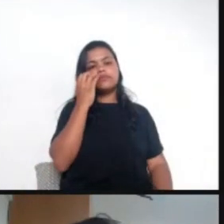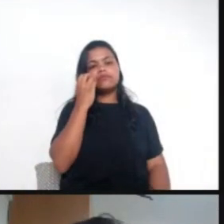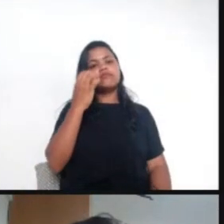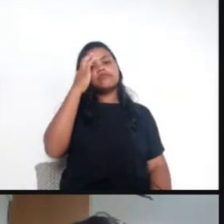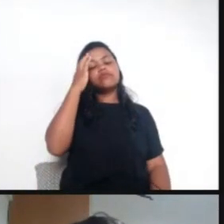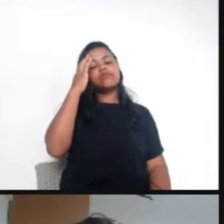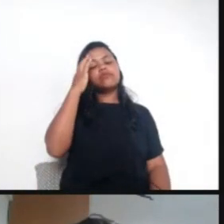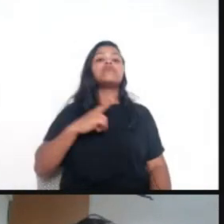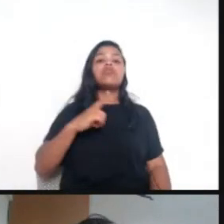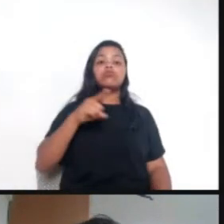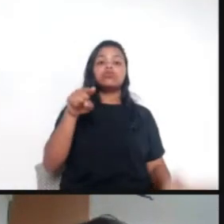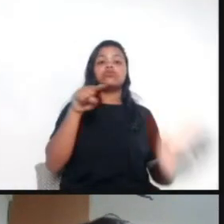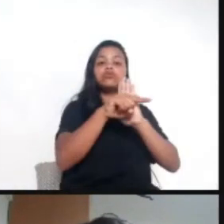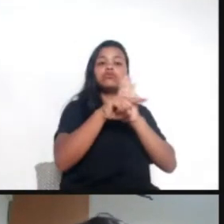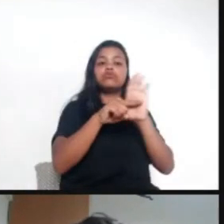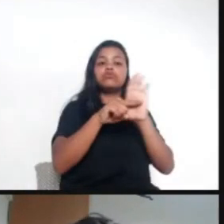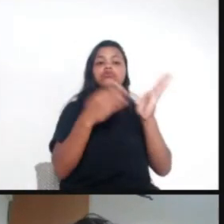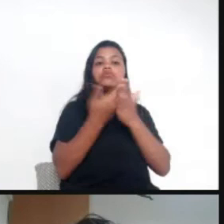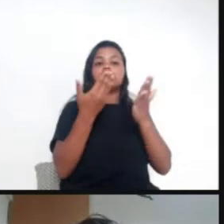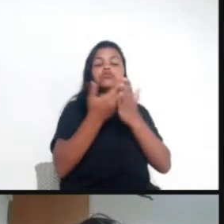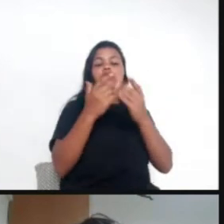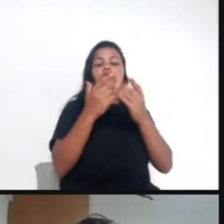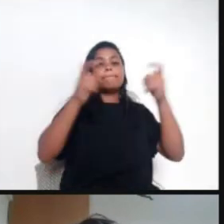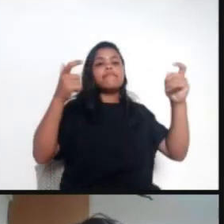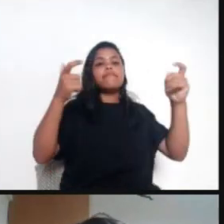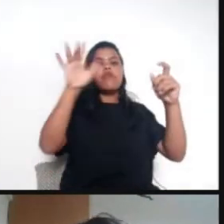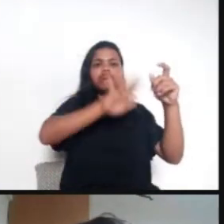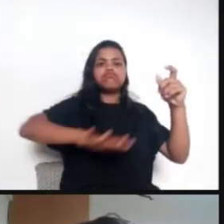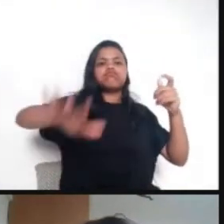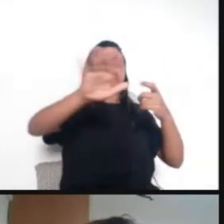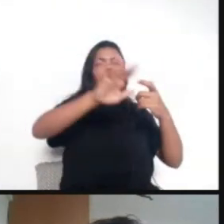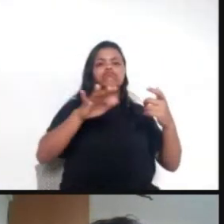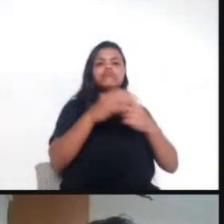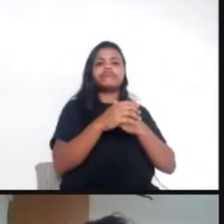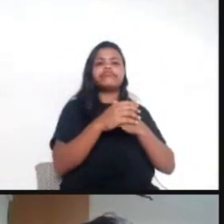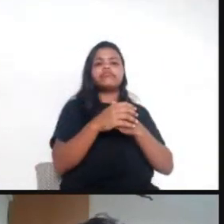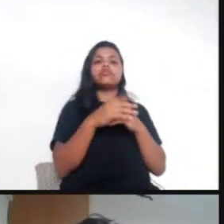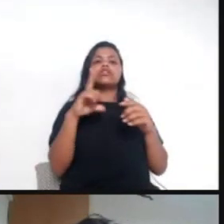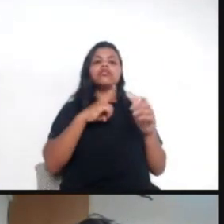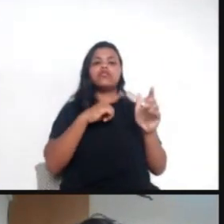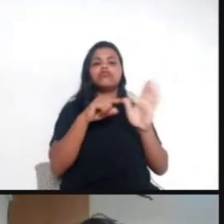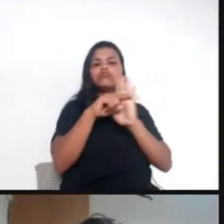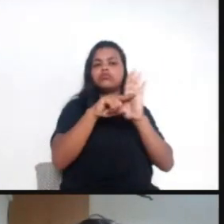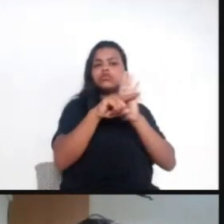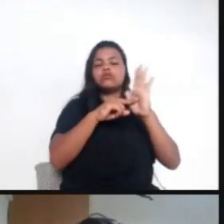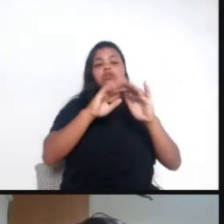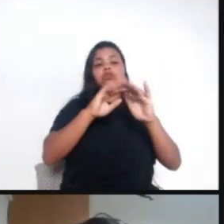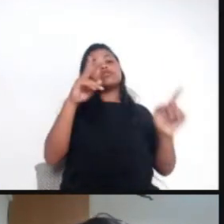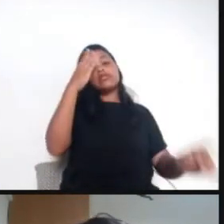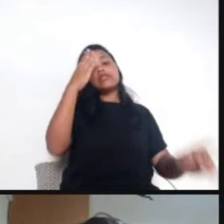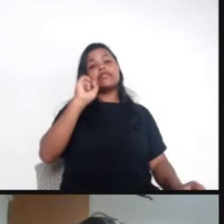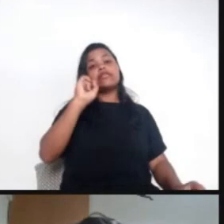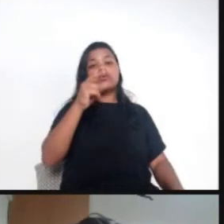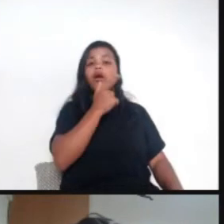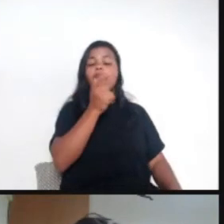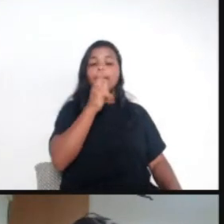foi, até então, era o maior estudo multinacional, um estudo observacional para saber se a hidroxicloroquina ou cloroquina associada ou